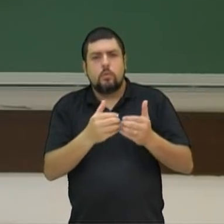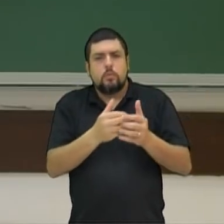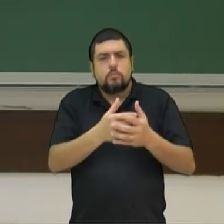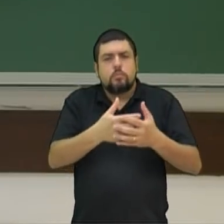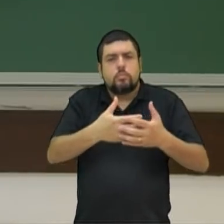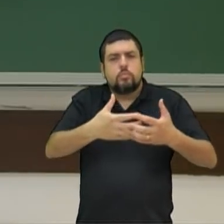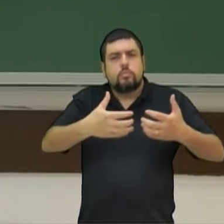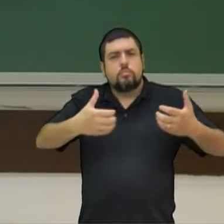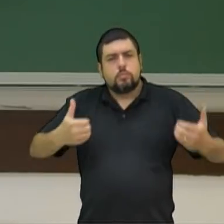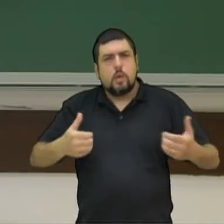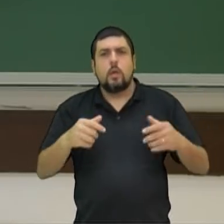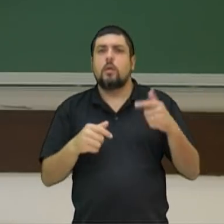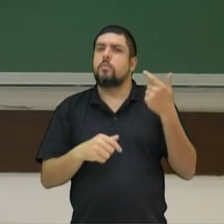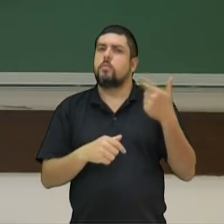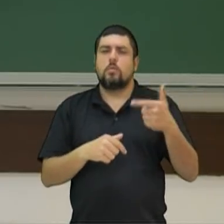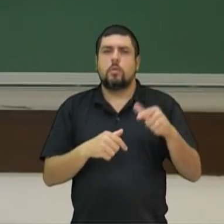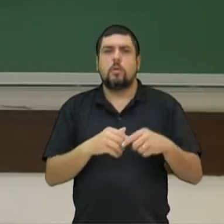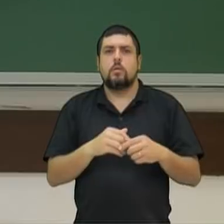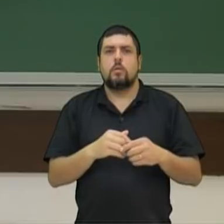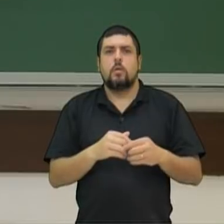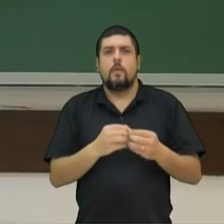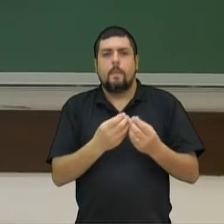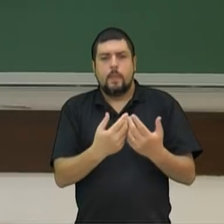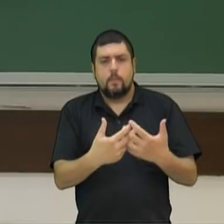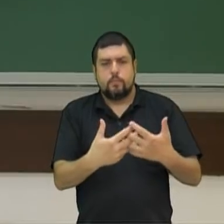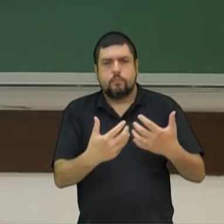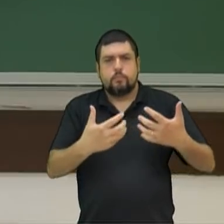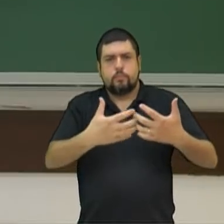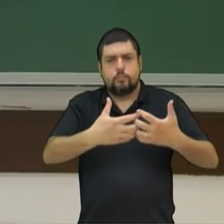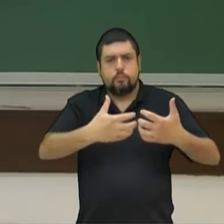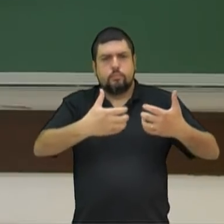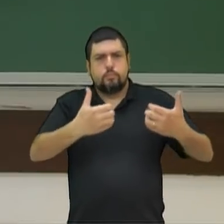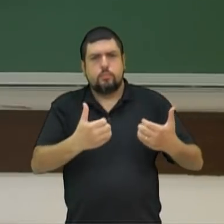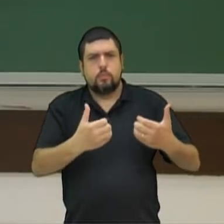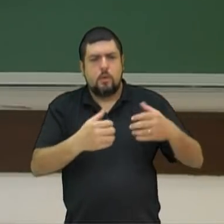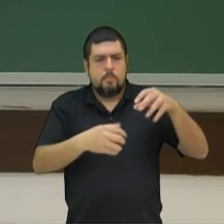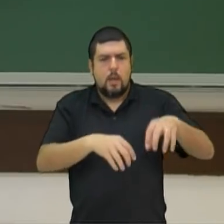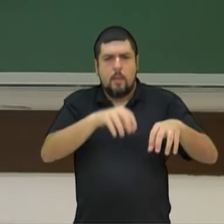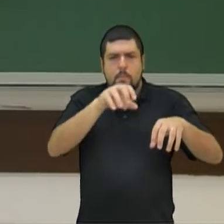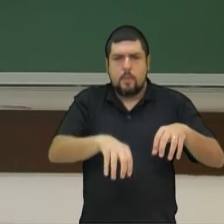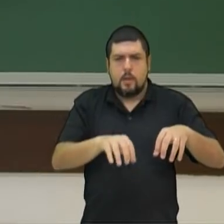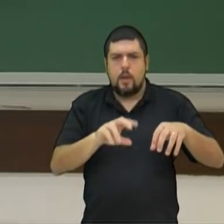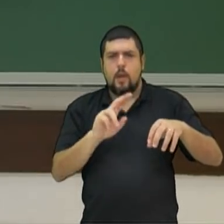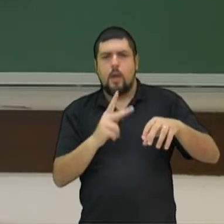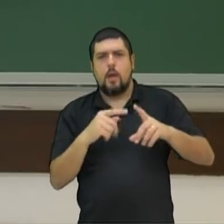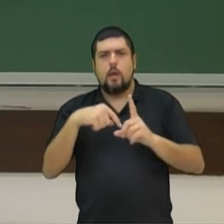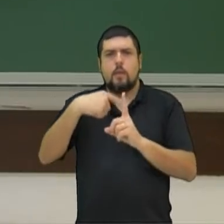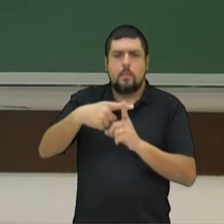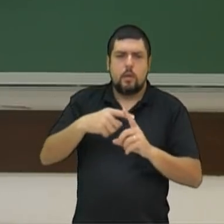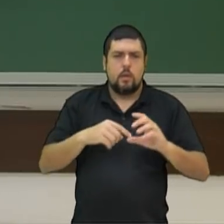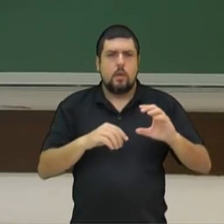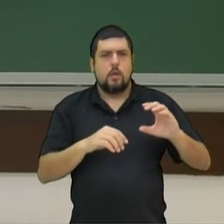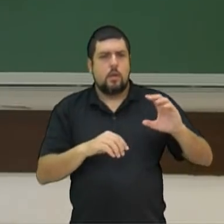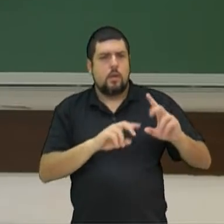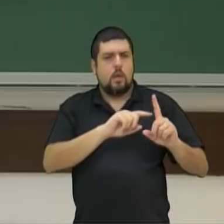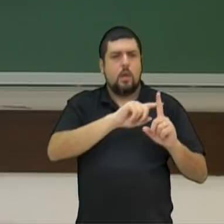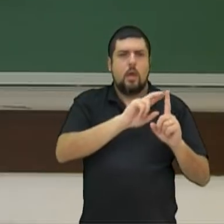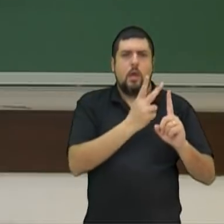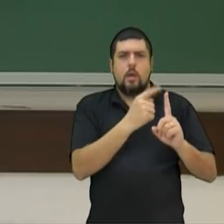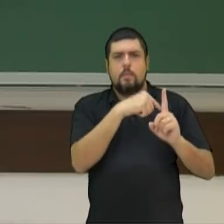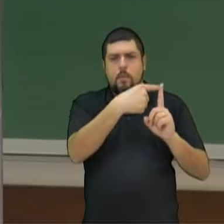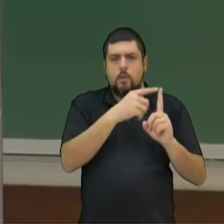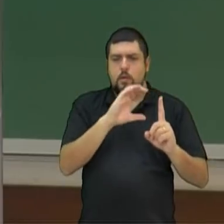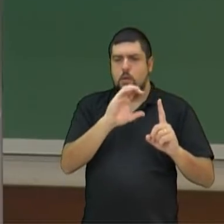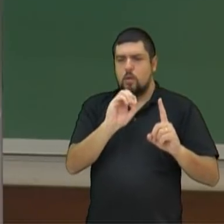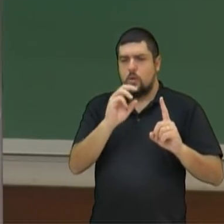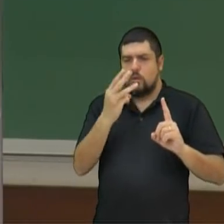completamente. Então, ele não irá liberar os dois hidrogênios. Ele não vai formar 2H+, e CO3-. Ele vai